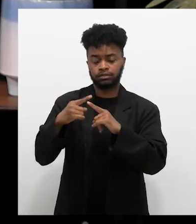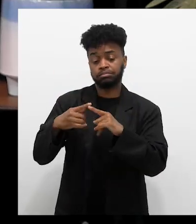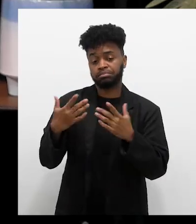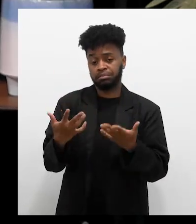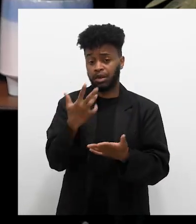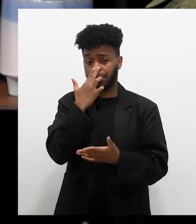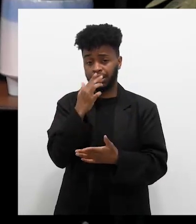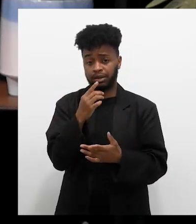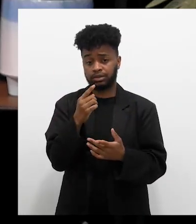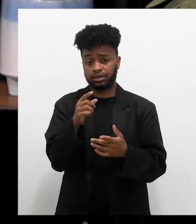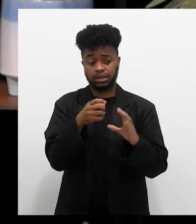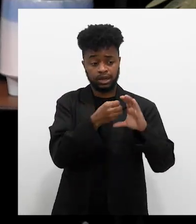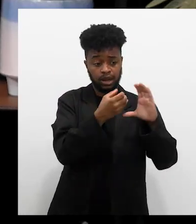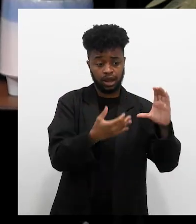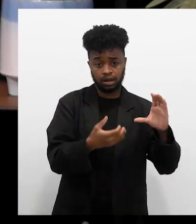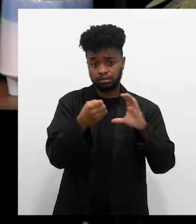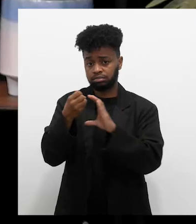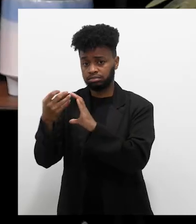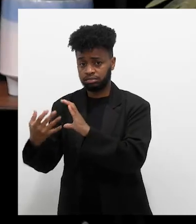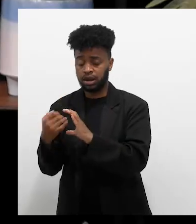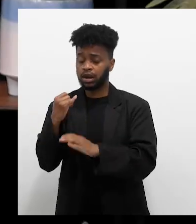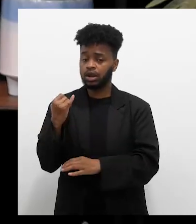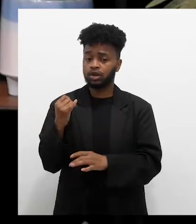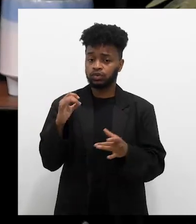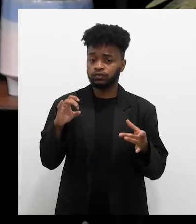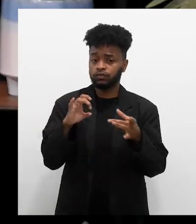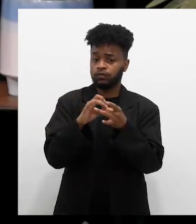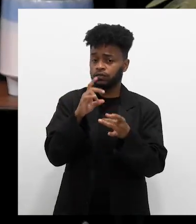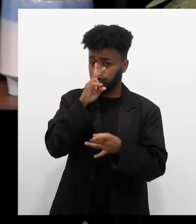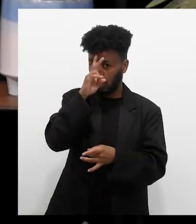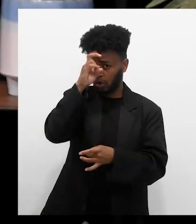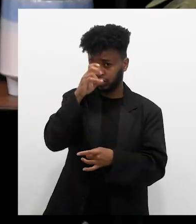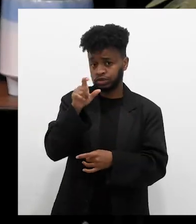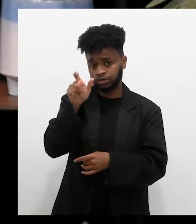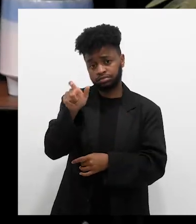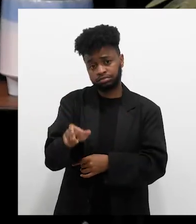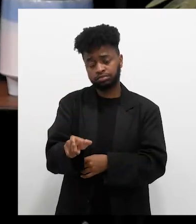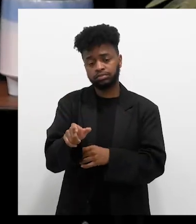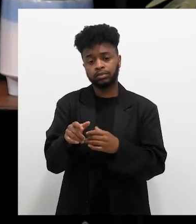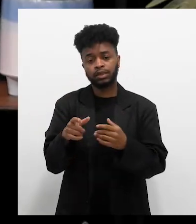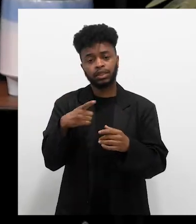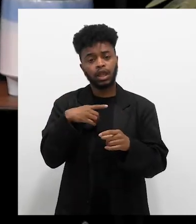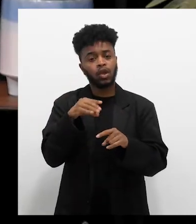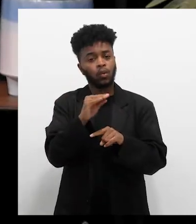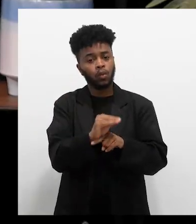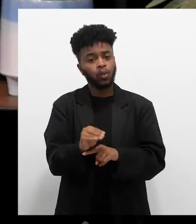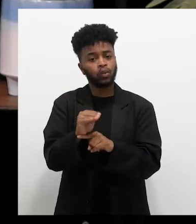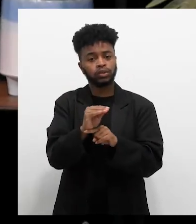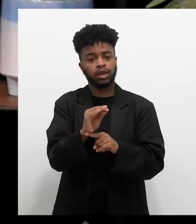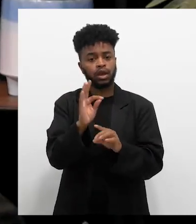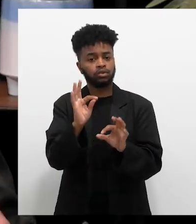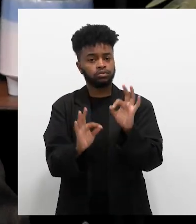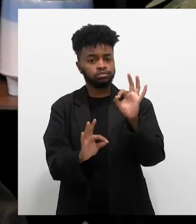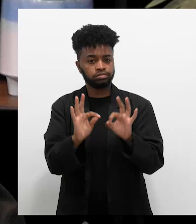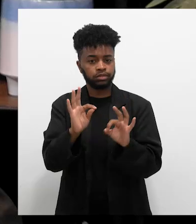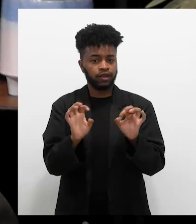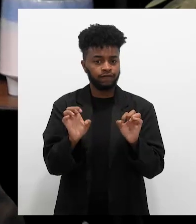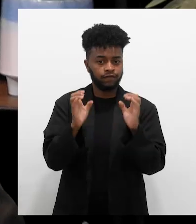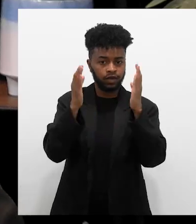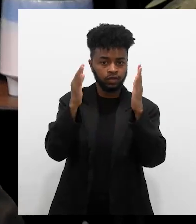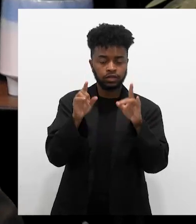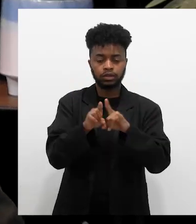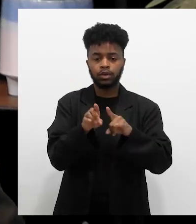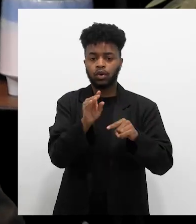acho que esses dois elementos são muito fortes nesse papado que agora se inicia. O cuidado com as